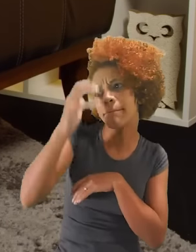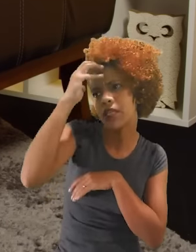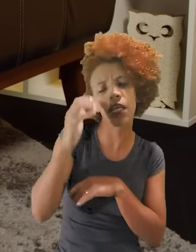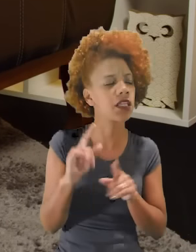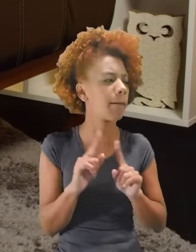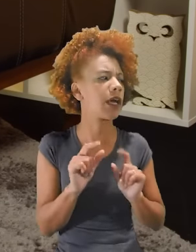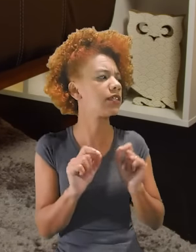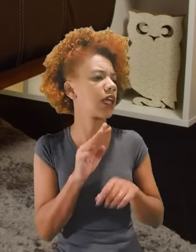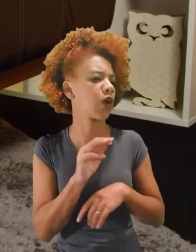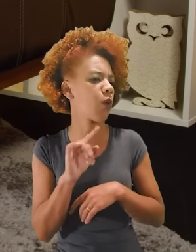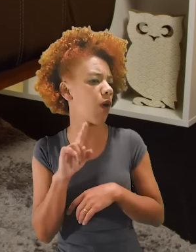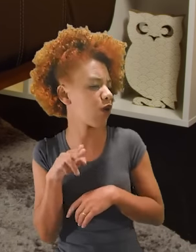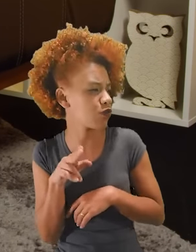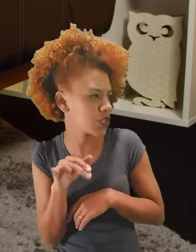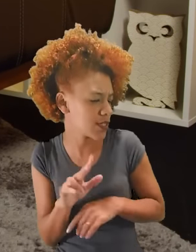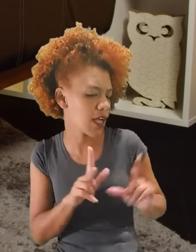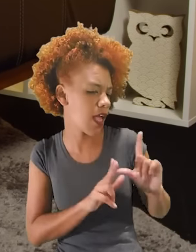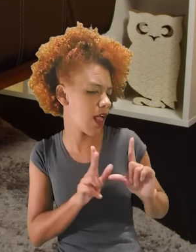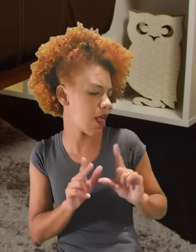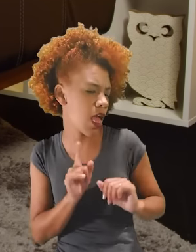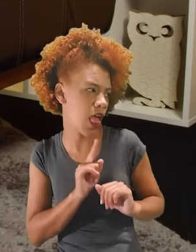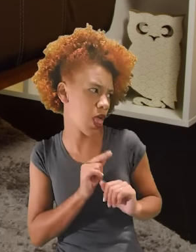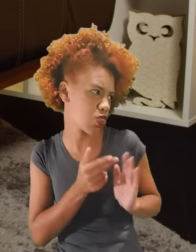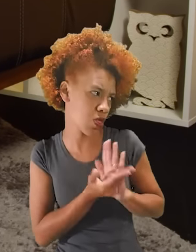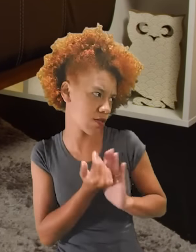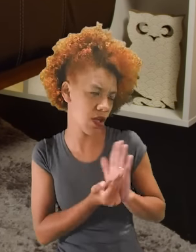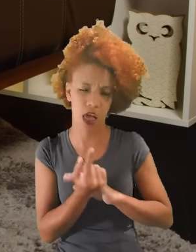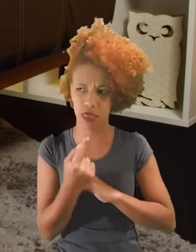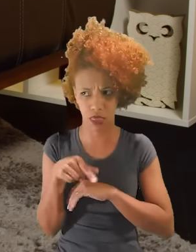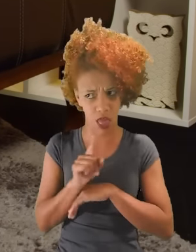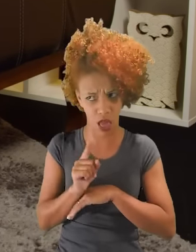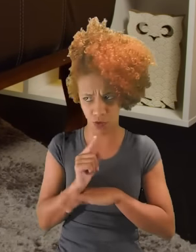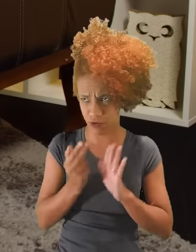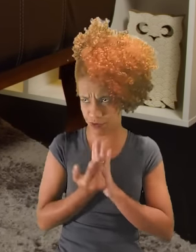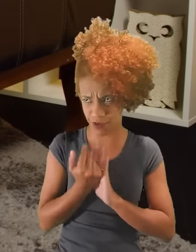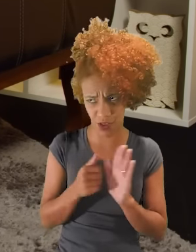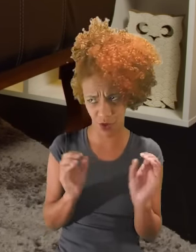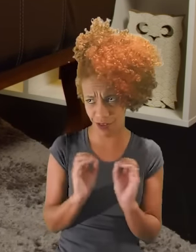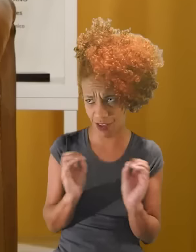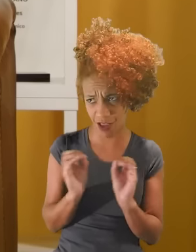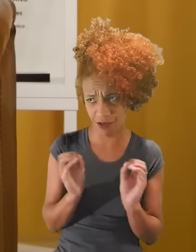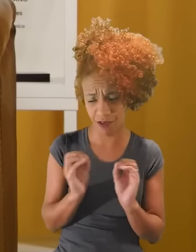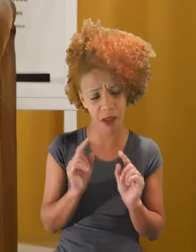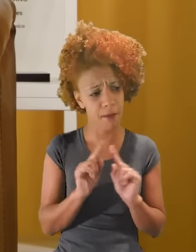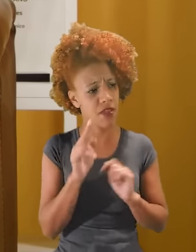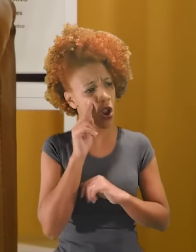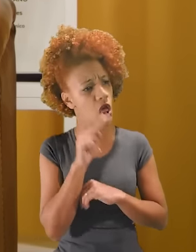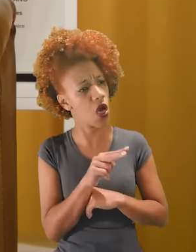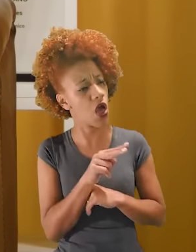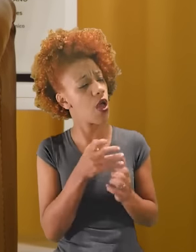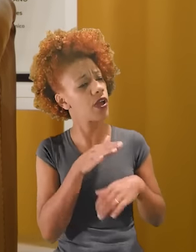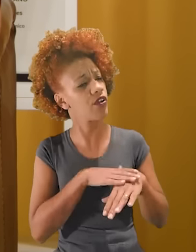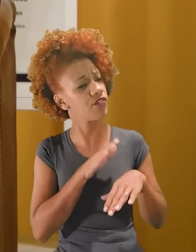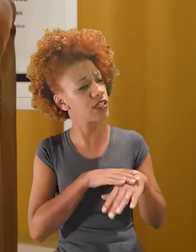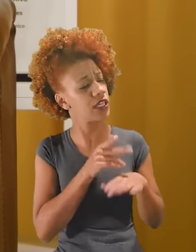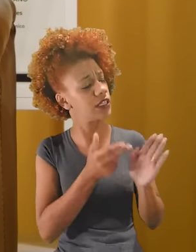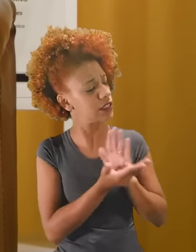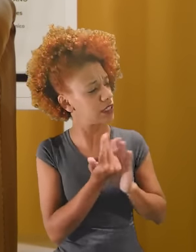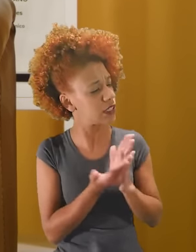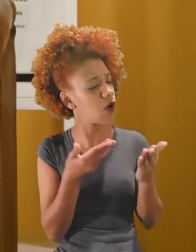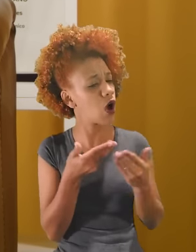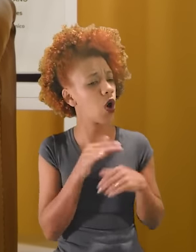Walt Disney nesse lugar? Ele era um produtor, ele não desenhava a Branca de Neve. Não desenhou nada. Ele é um cara que olhou e falou assim, eu quero fazer esse desenho,